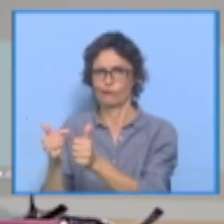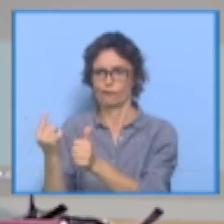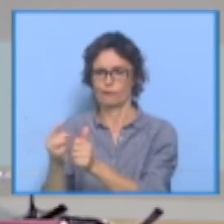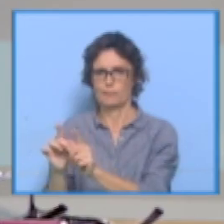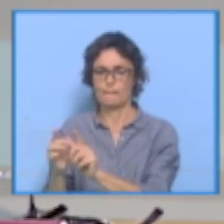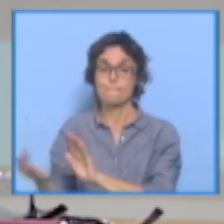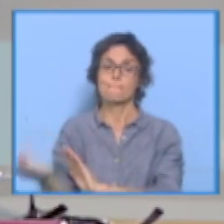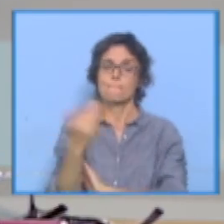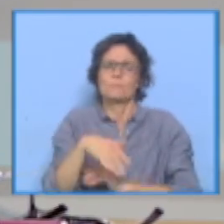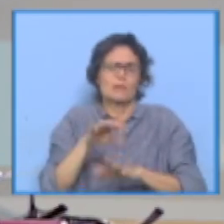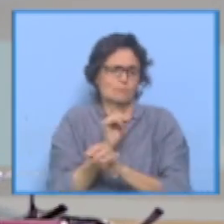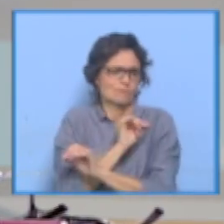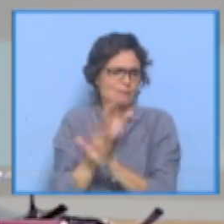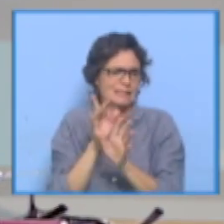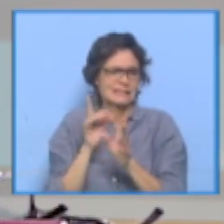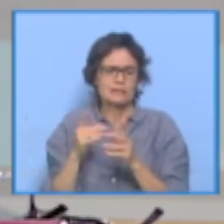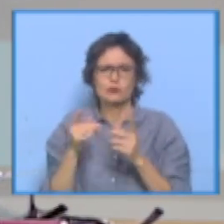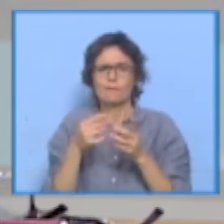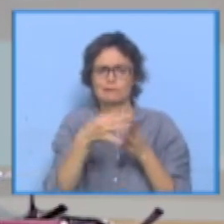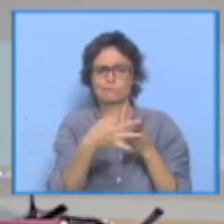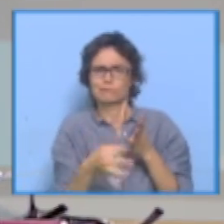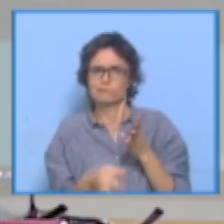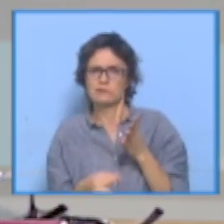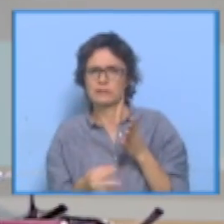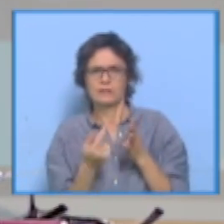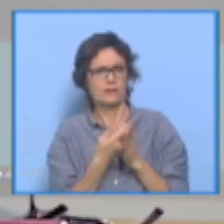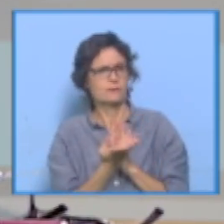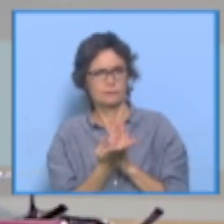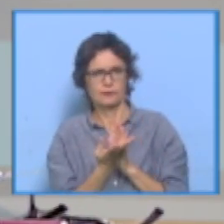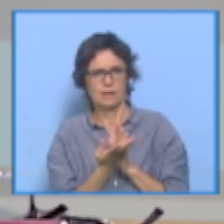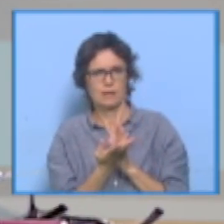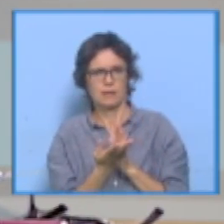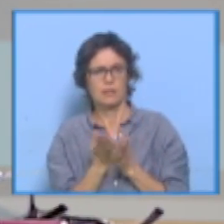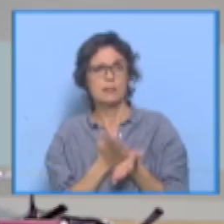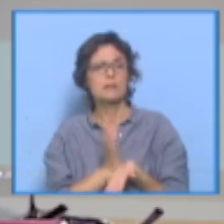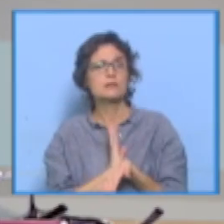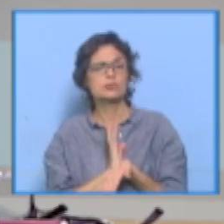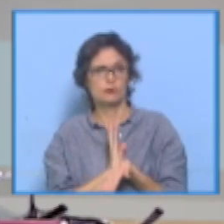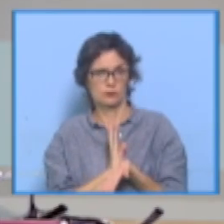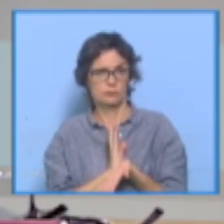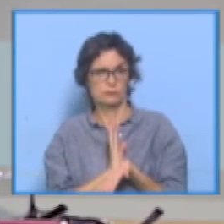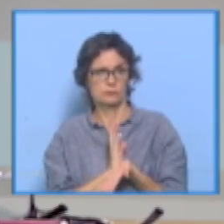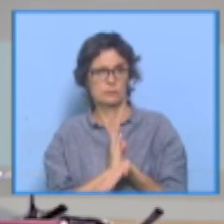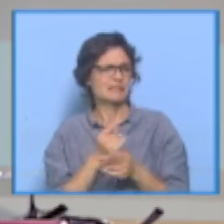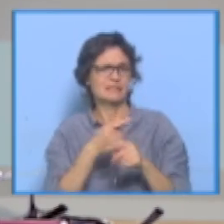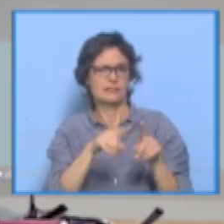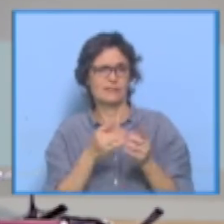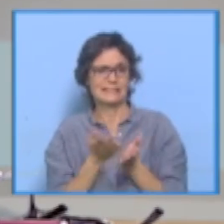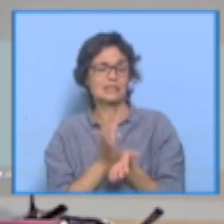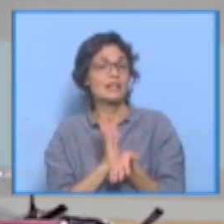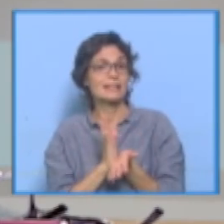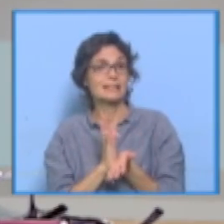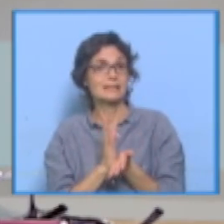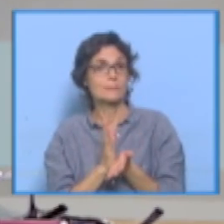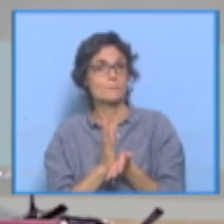enfim, critério que não fosse o estritamente financista, que é de facto a questão do dinheiro, que aqui